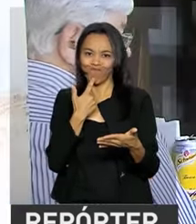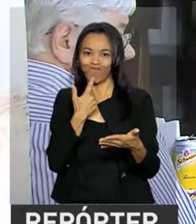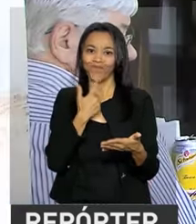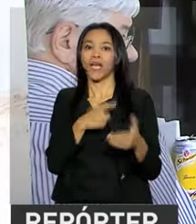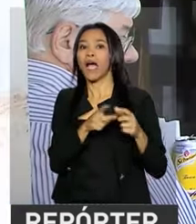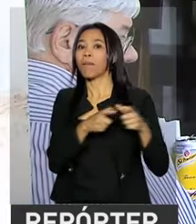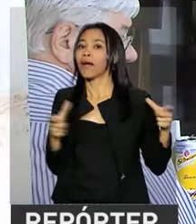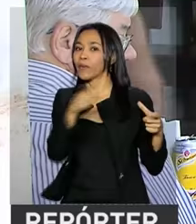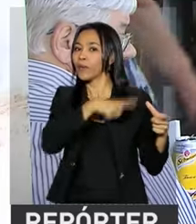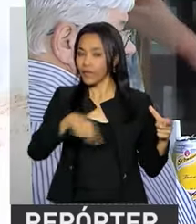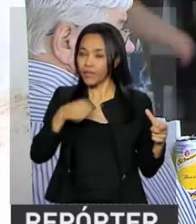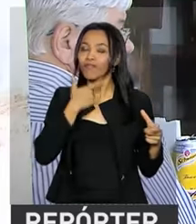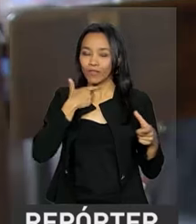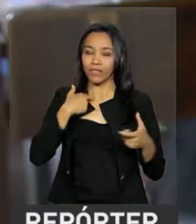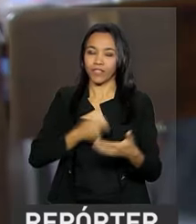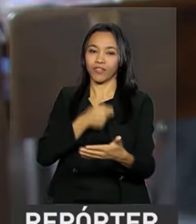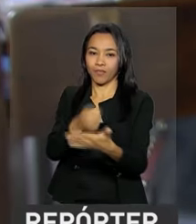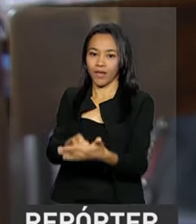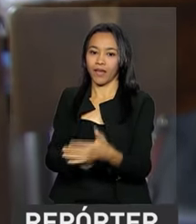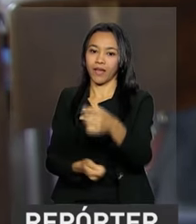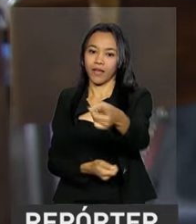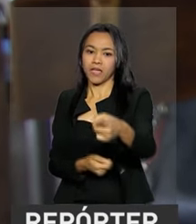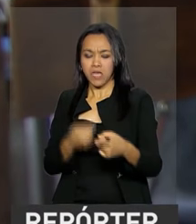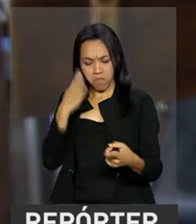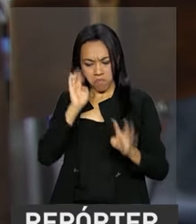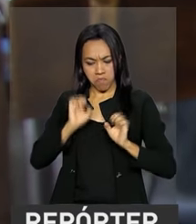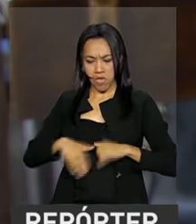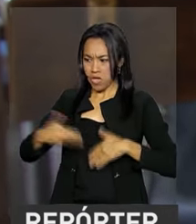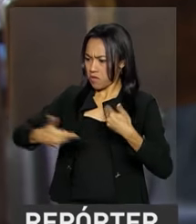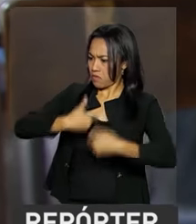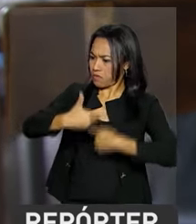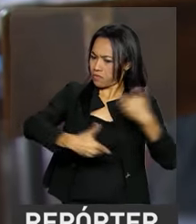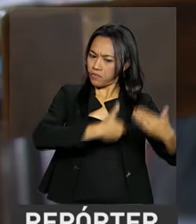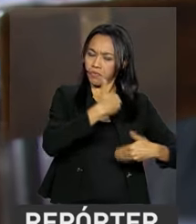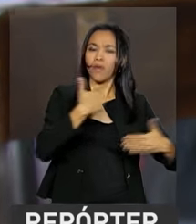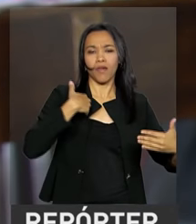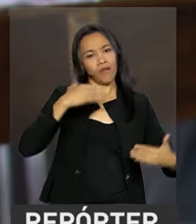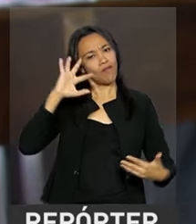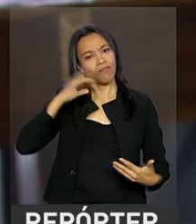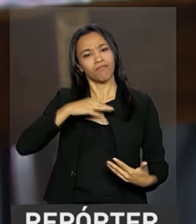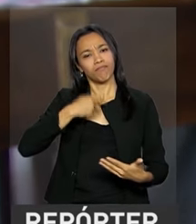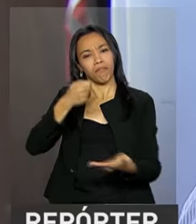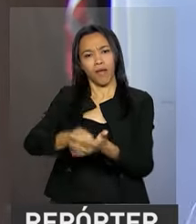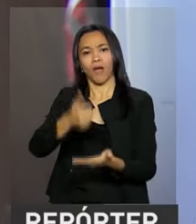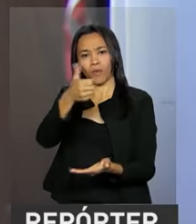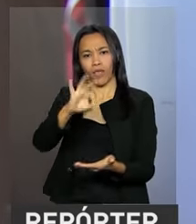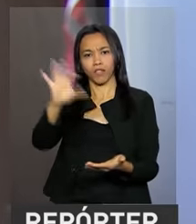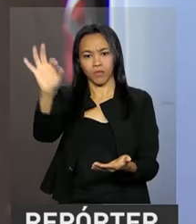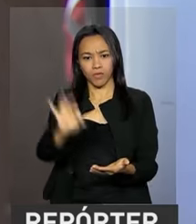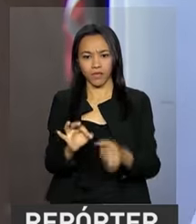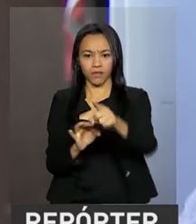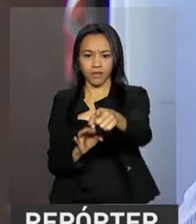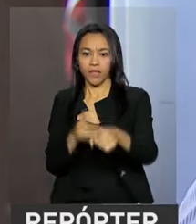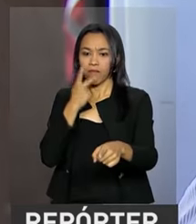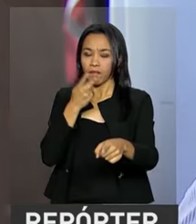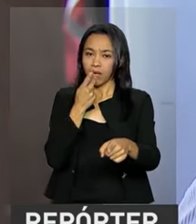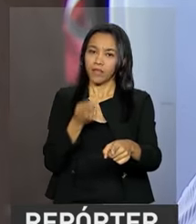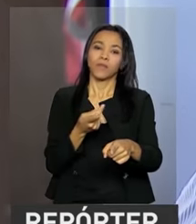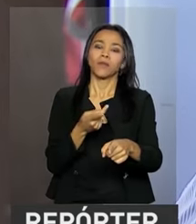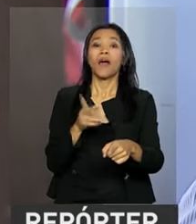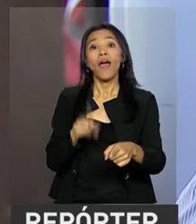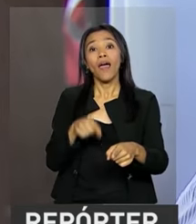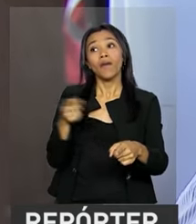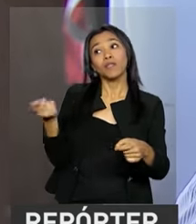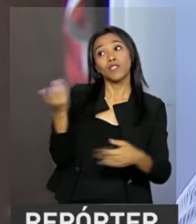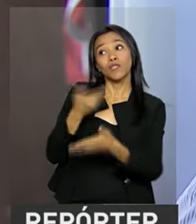diz que faz questão de pagar. Como eu sou sempre bem atendido aqui, eu opto por pagar os 10%. Eu acho que é uma forma de dar algo